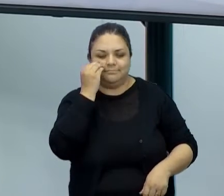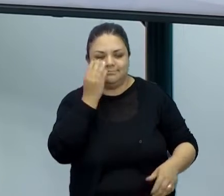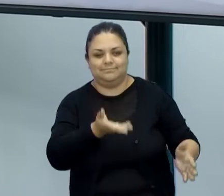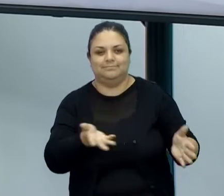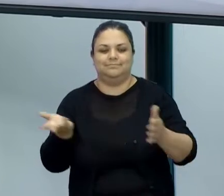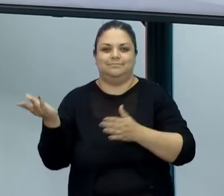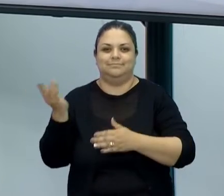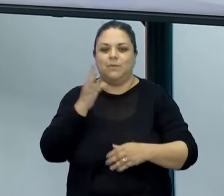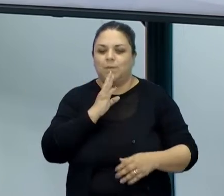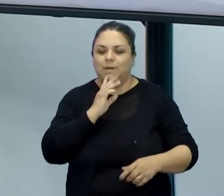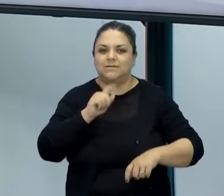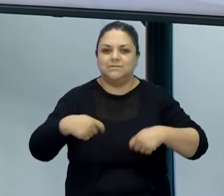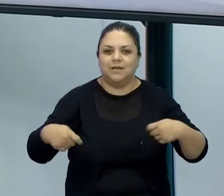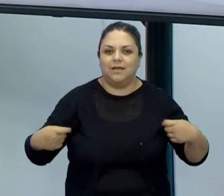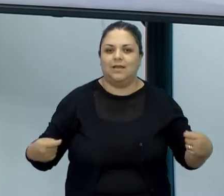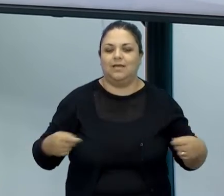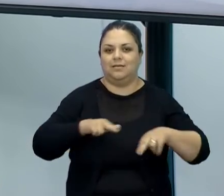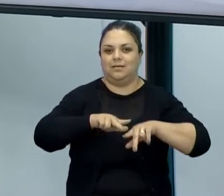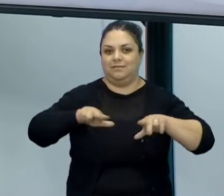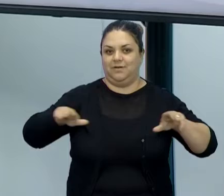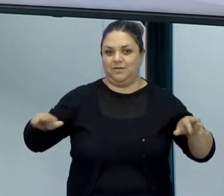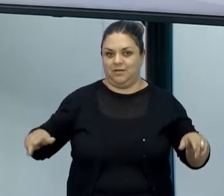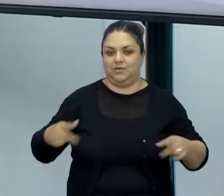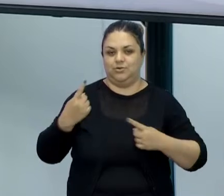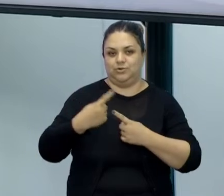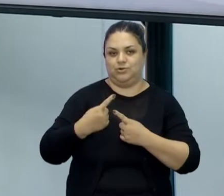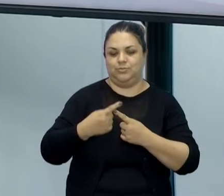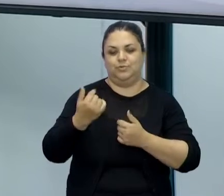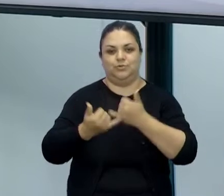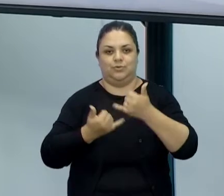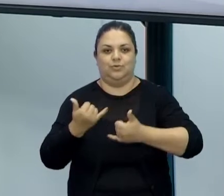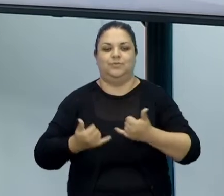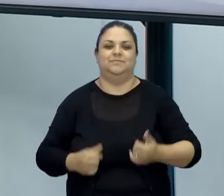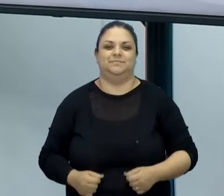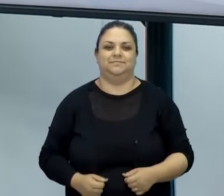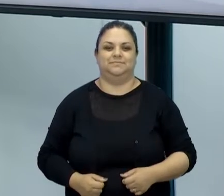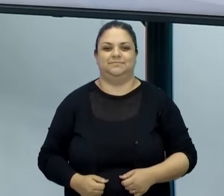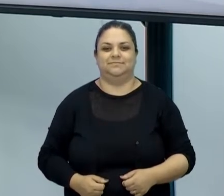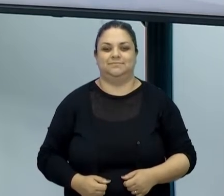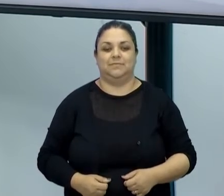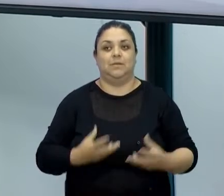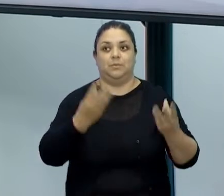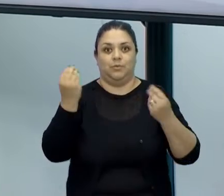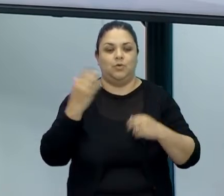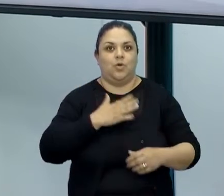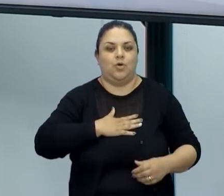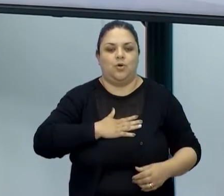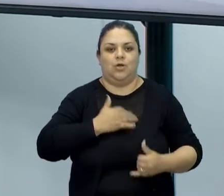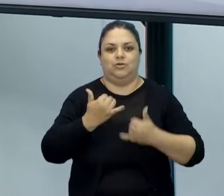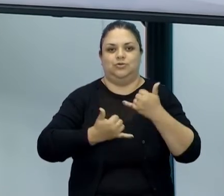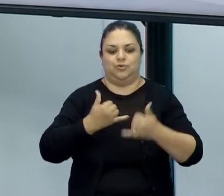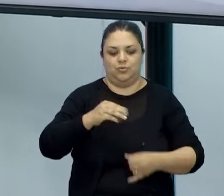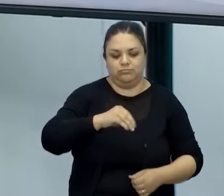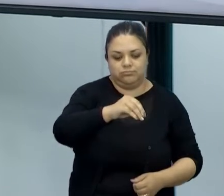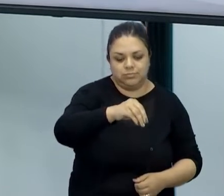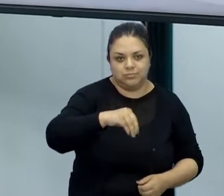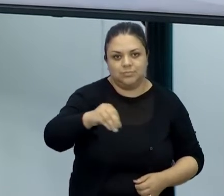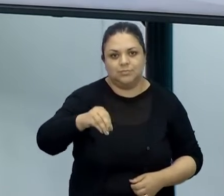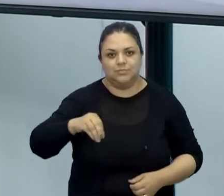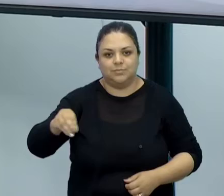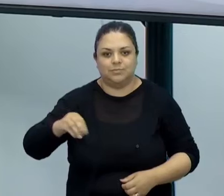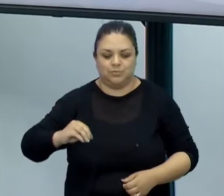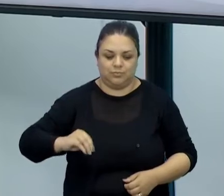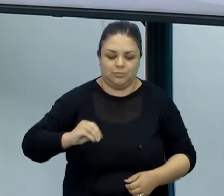permita conhecer também esses outros tipos de jogos aí, tá certo? Tem gente que gosta muito de jogos de tabuleiro, né?